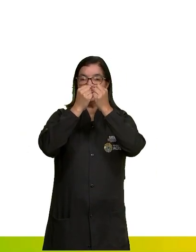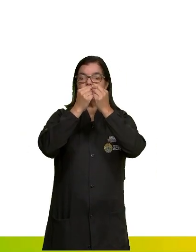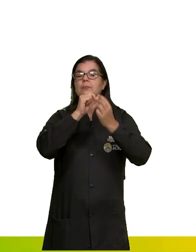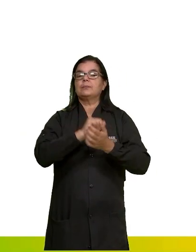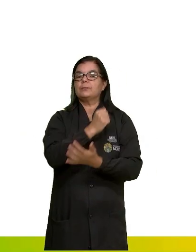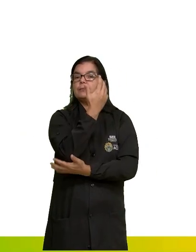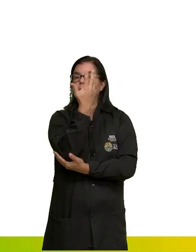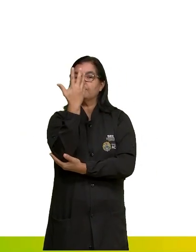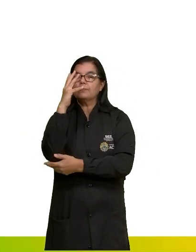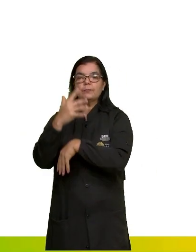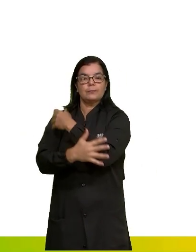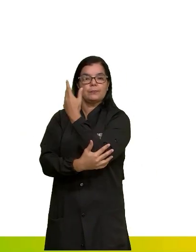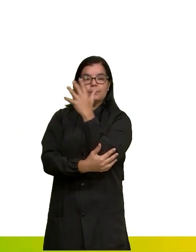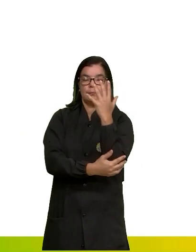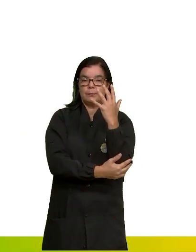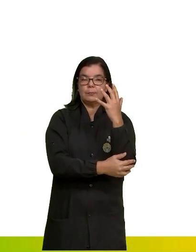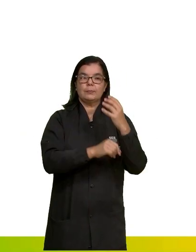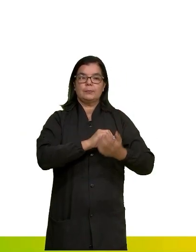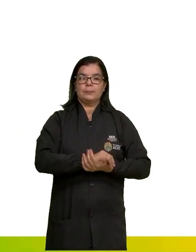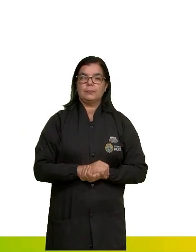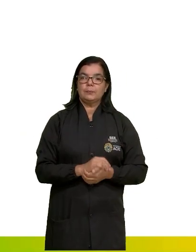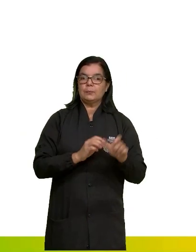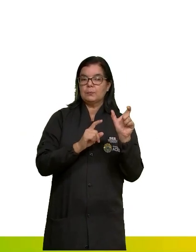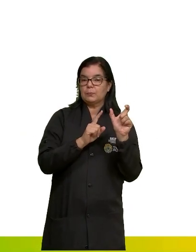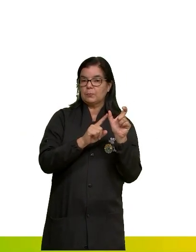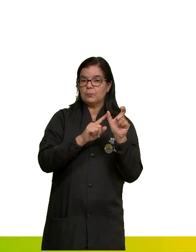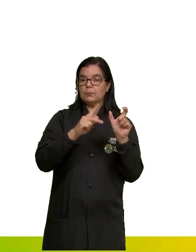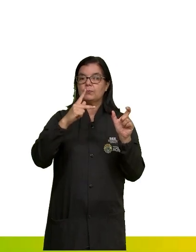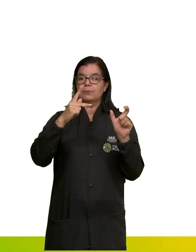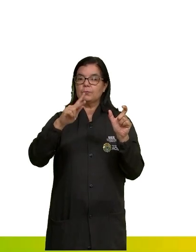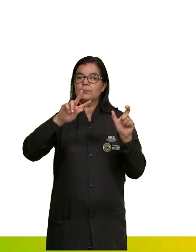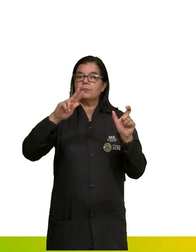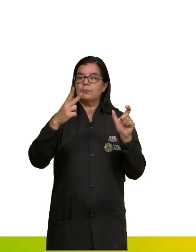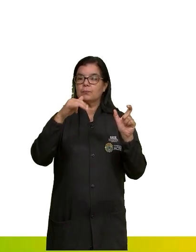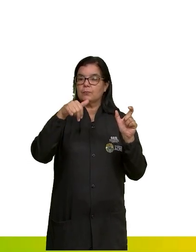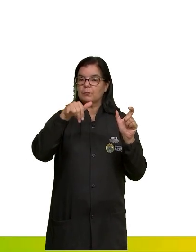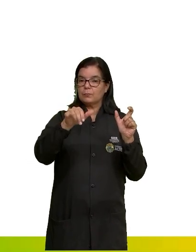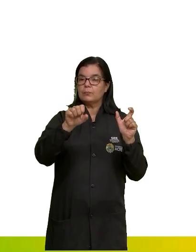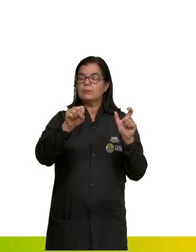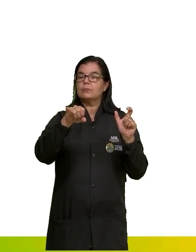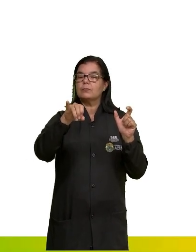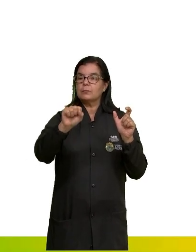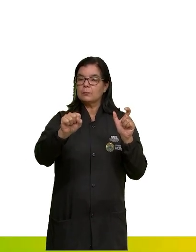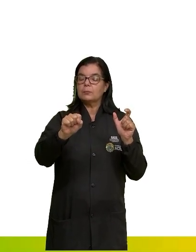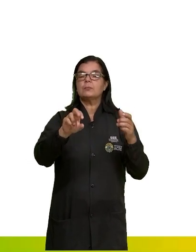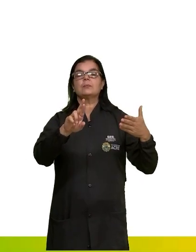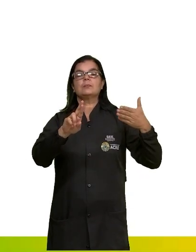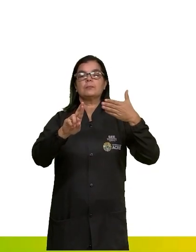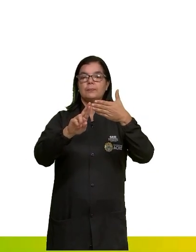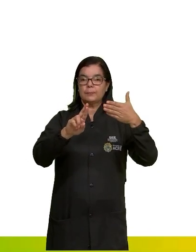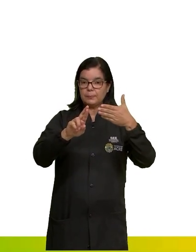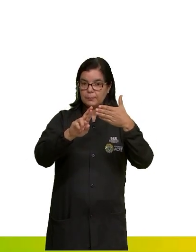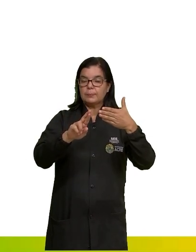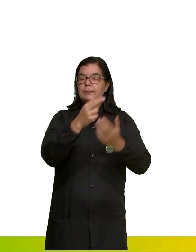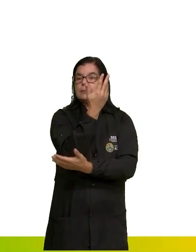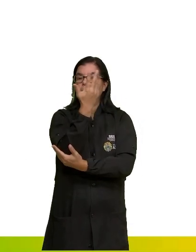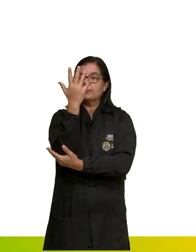physis, eu coloquei a palavra grega também, então refere-se à